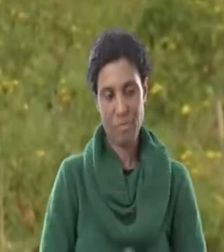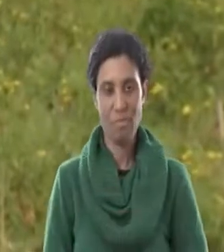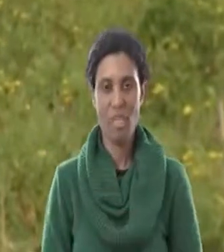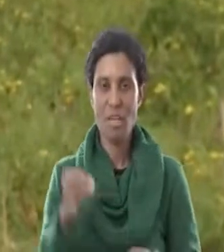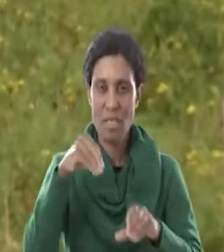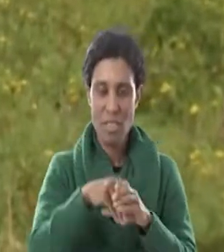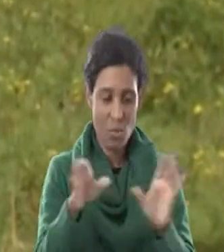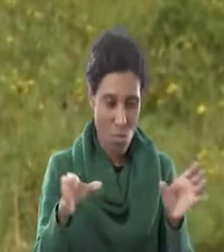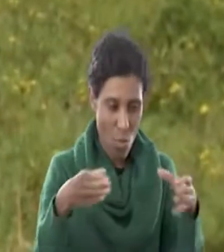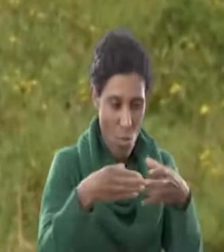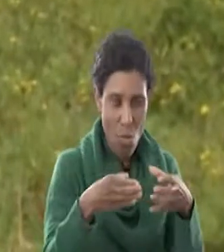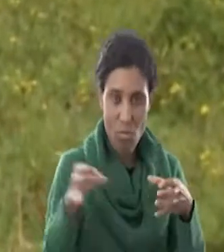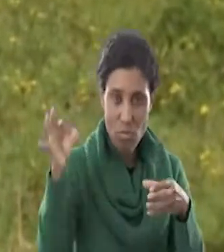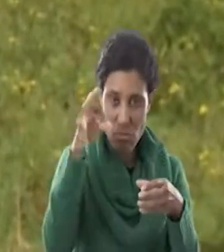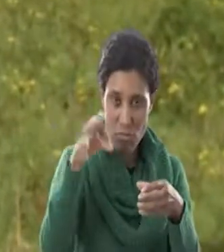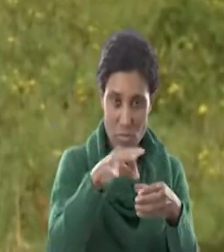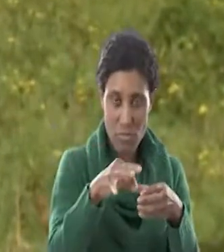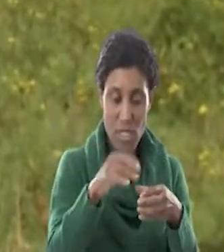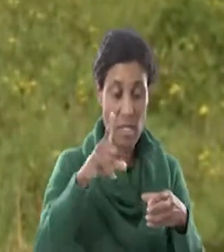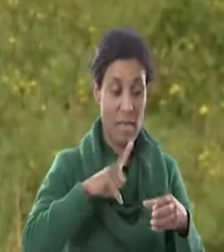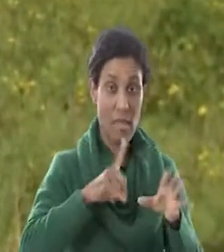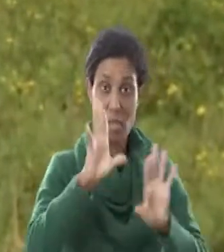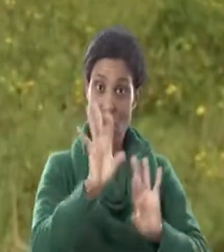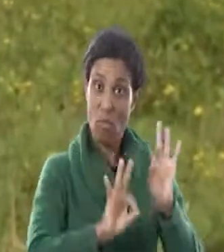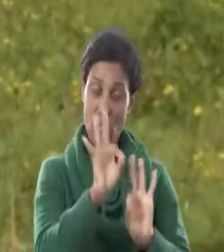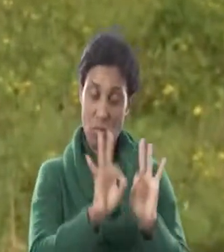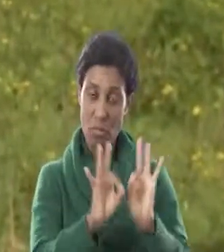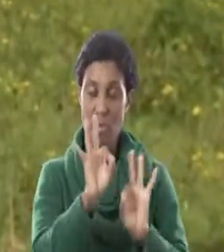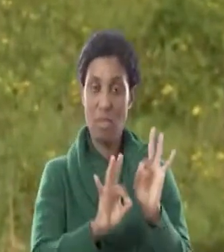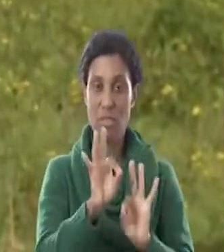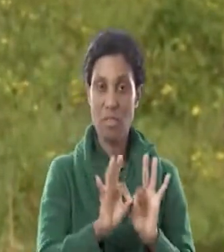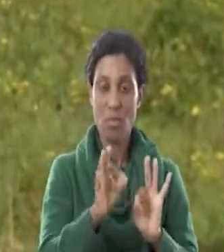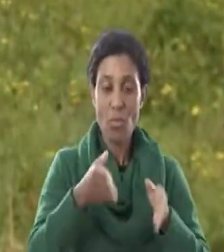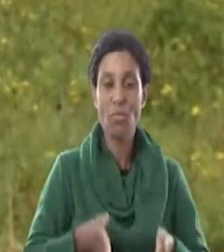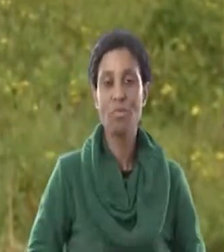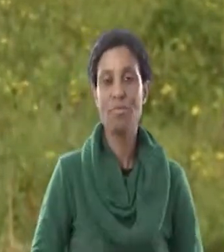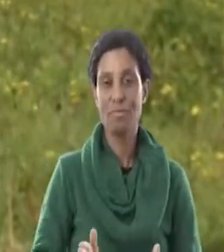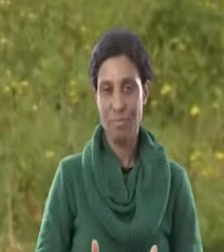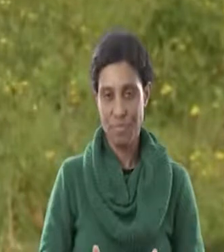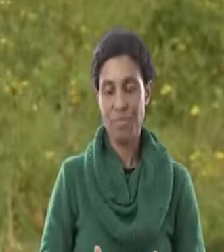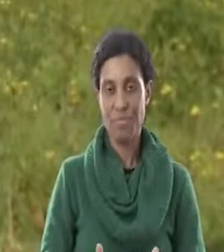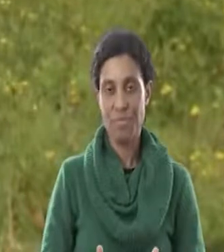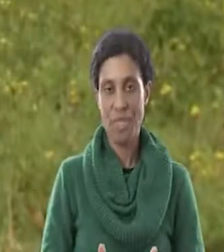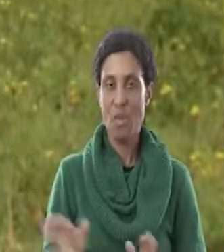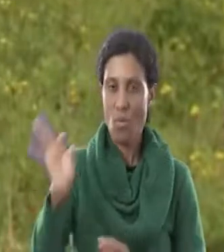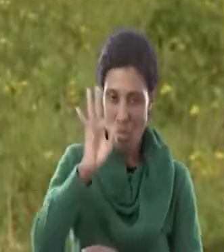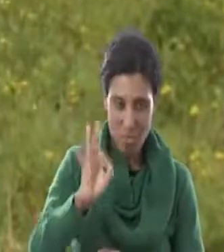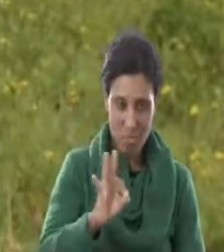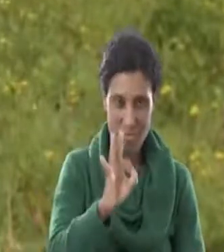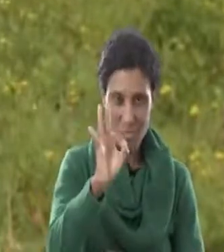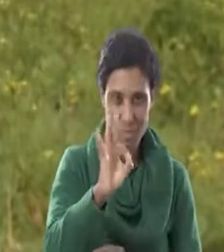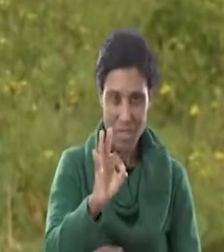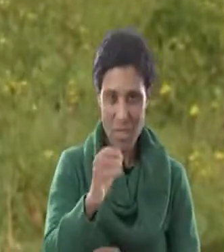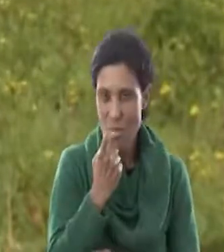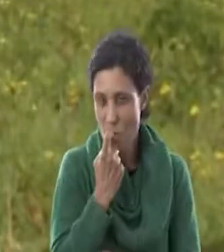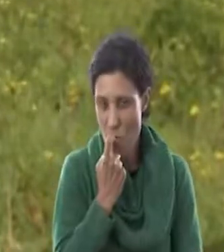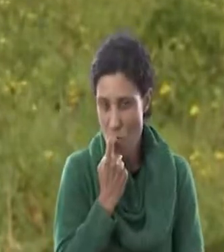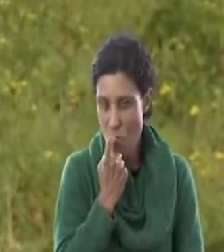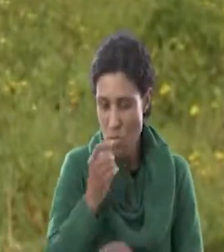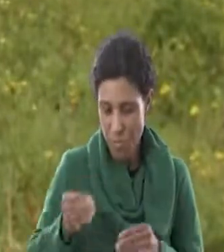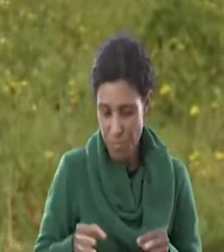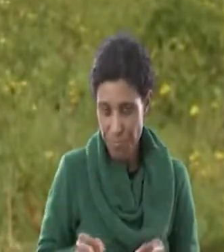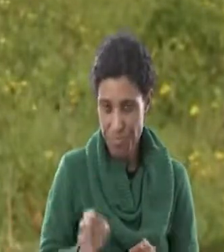de uma colmeia, como quase todos os insetos, eles têm uma organização muito grande desde que nasce. Então, quando a abelhinha